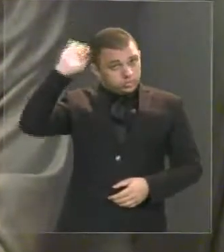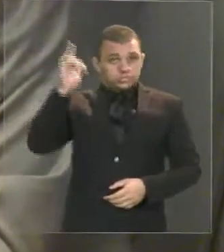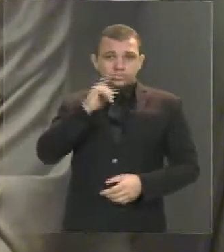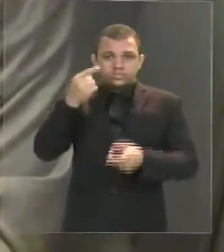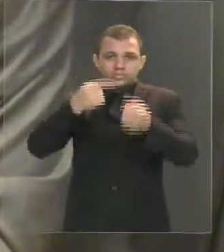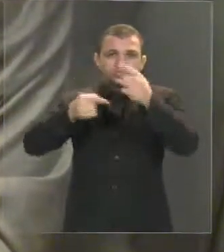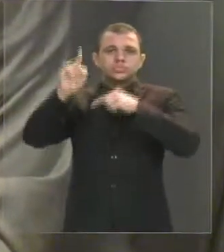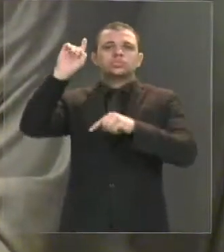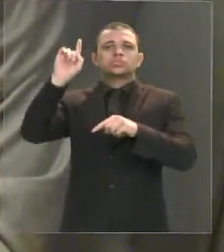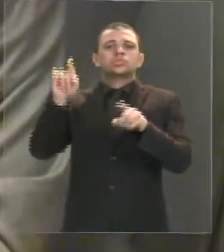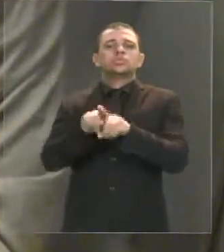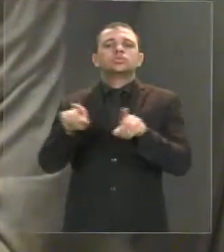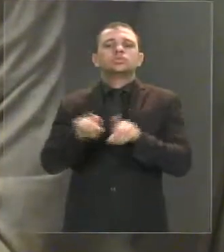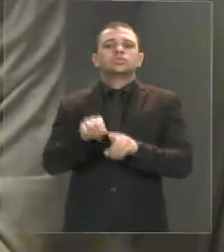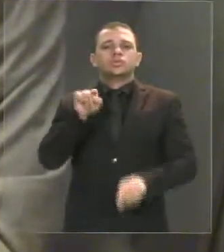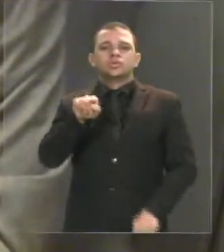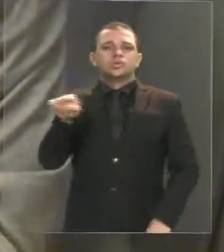mudassem